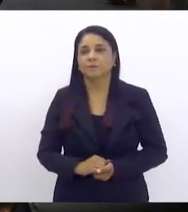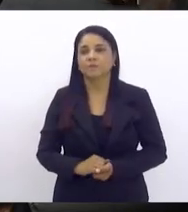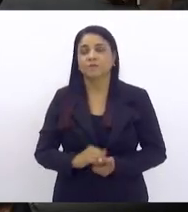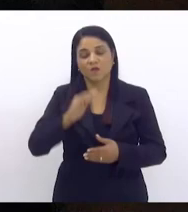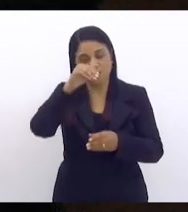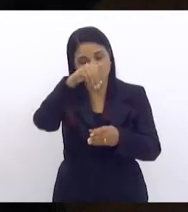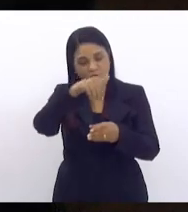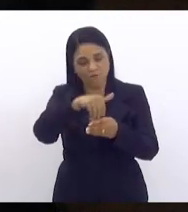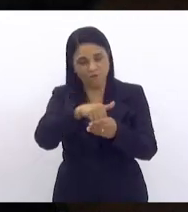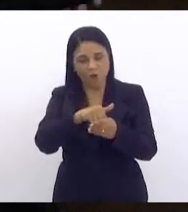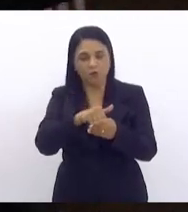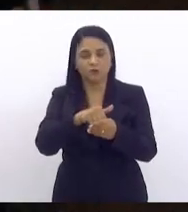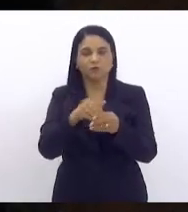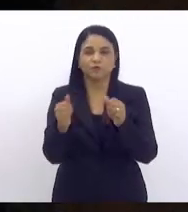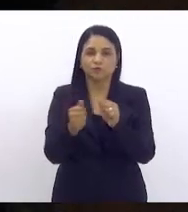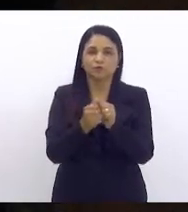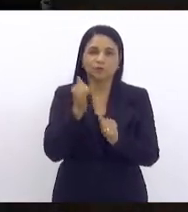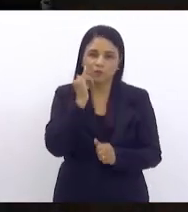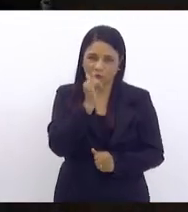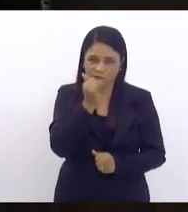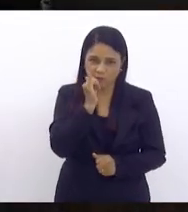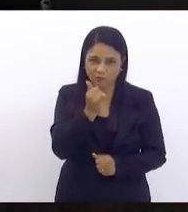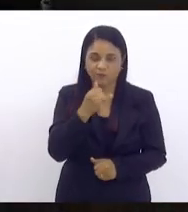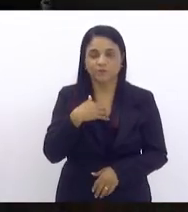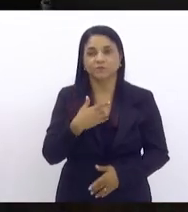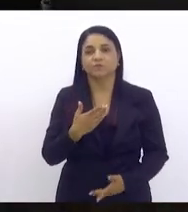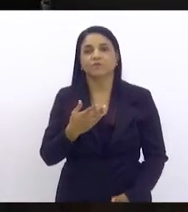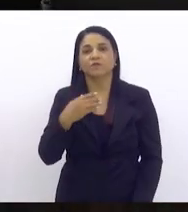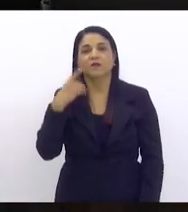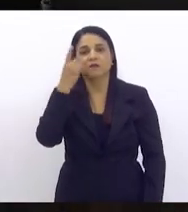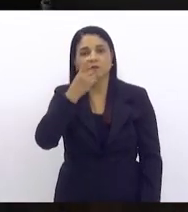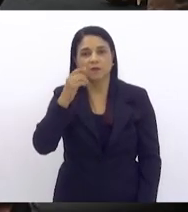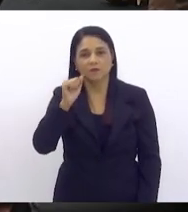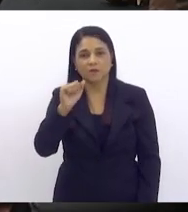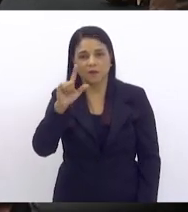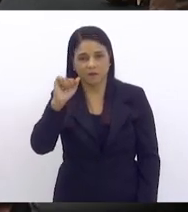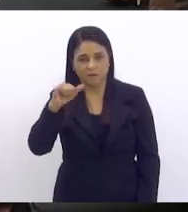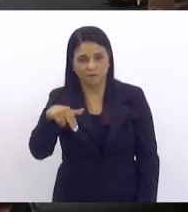Voto com o relator. Deputado Alan Lopes.